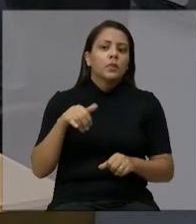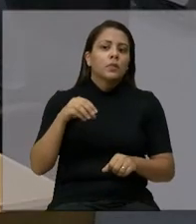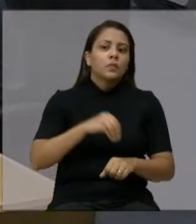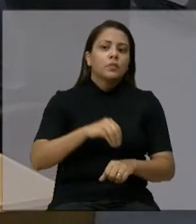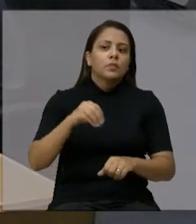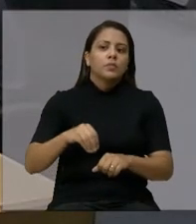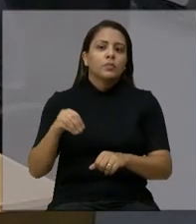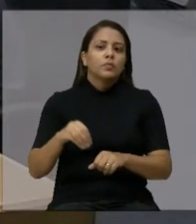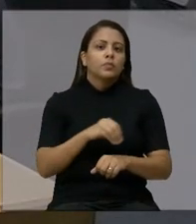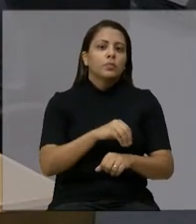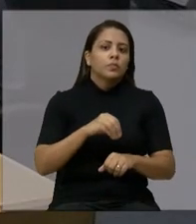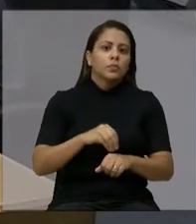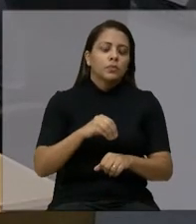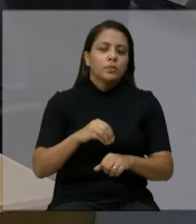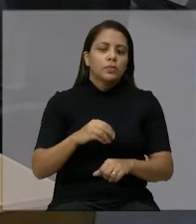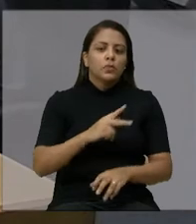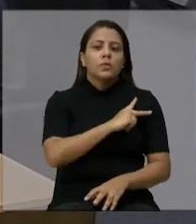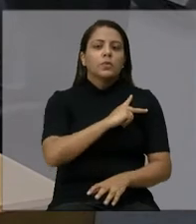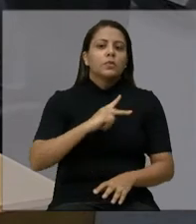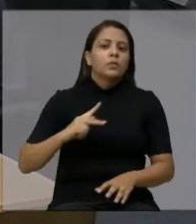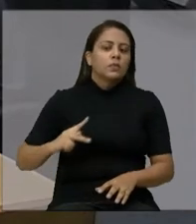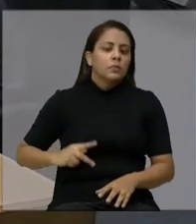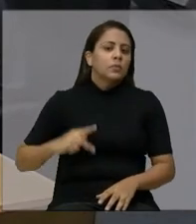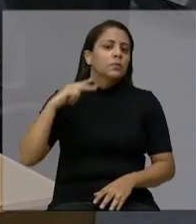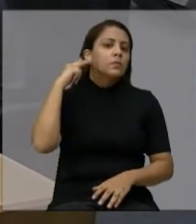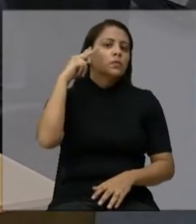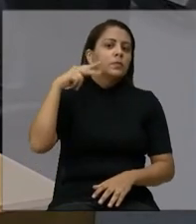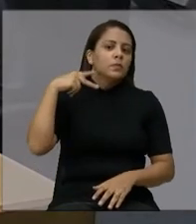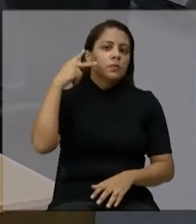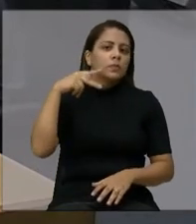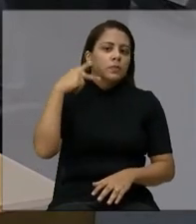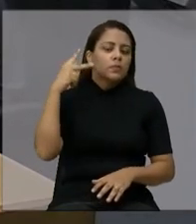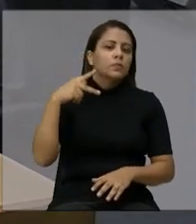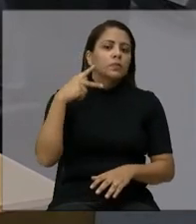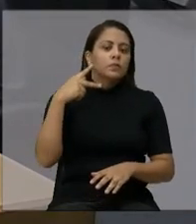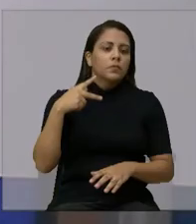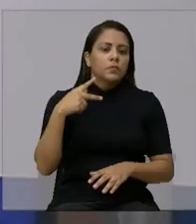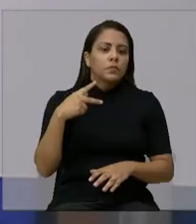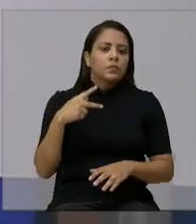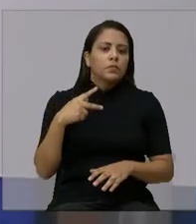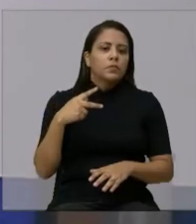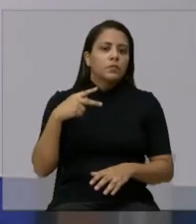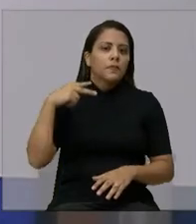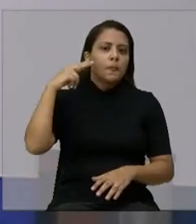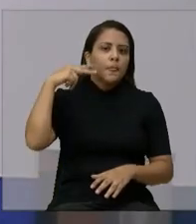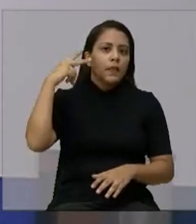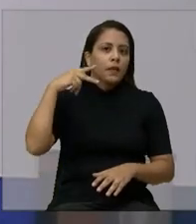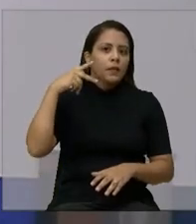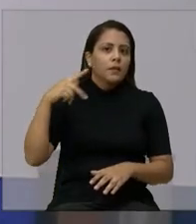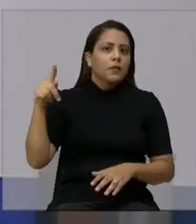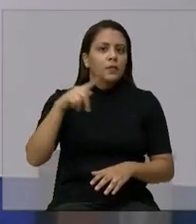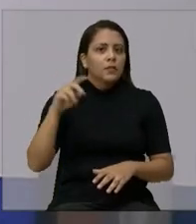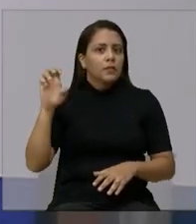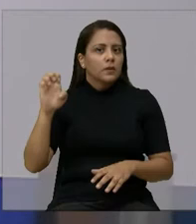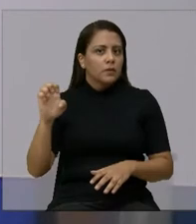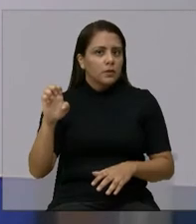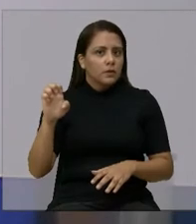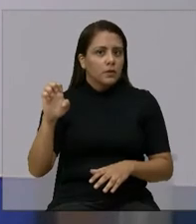Senhor presidente, estão presentes os seguintes vereadores: vereador Zé Luiz, vereador Lino